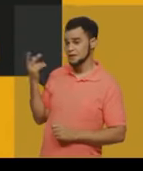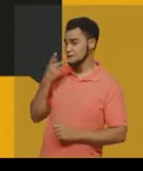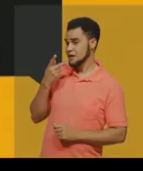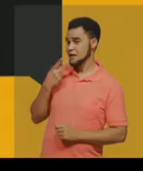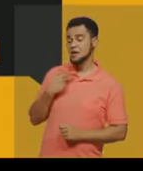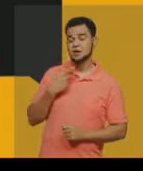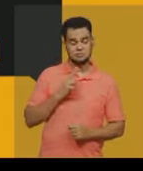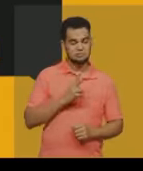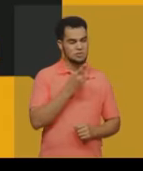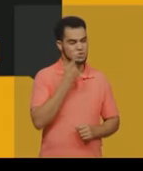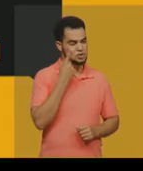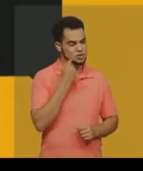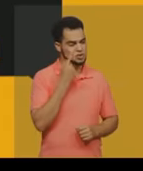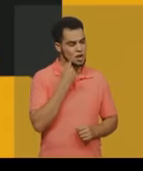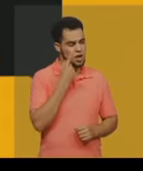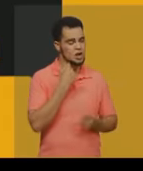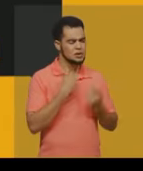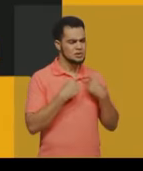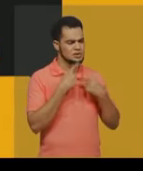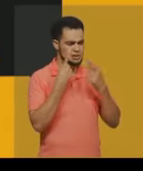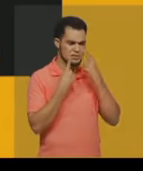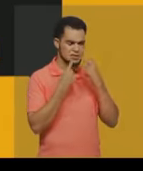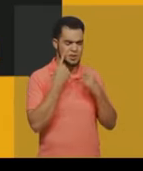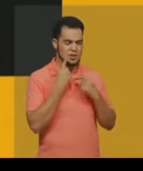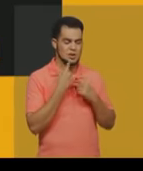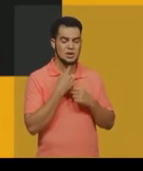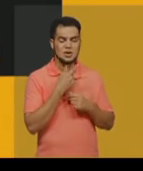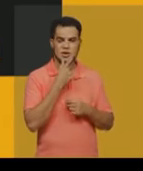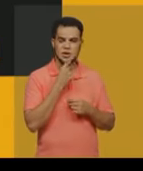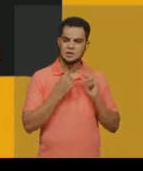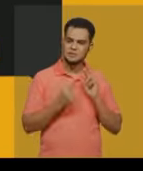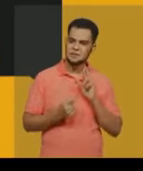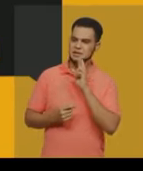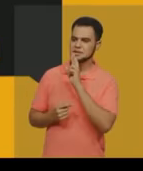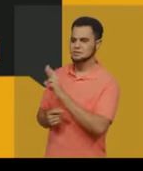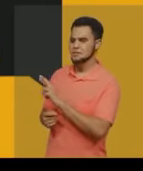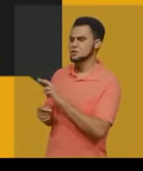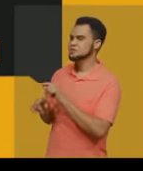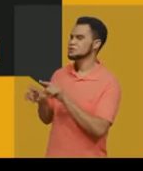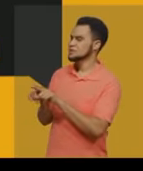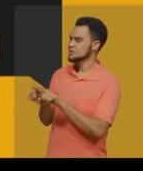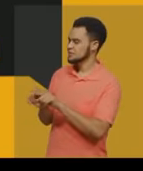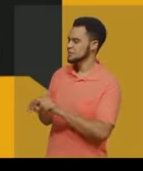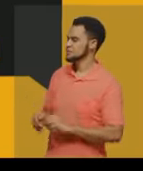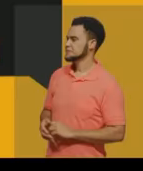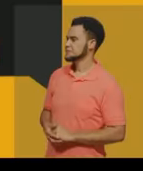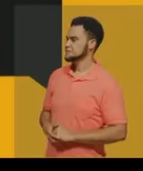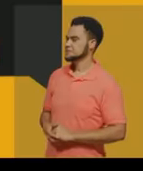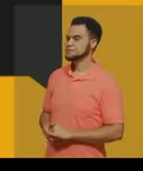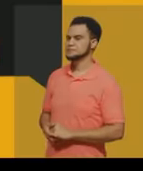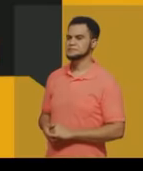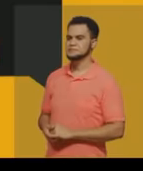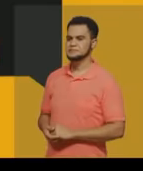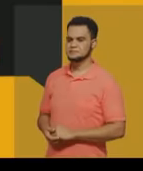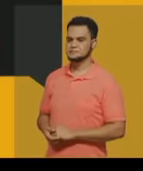choro. The old man nodded. So do I. Eu também. Né? So do